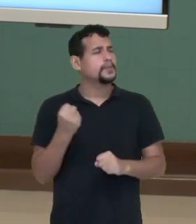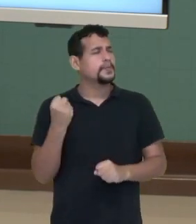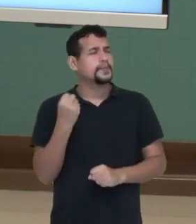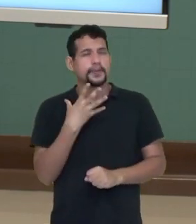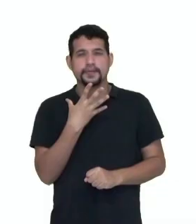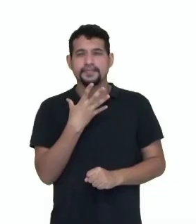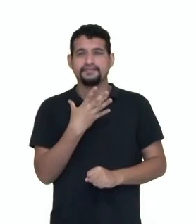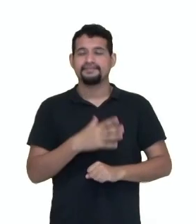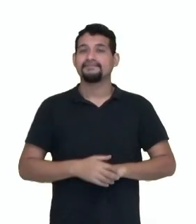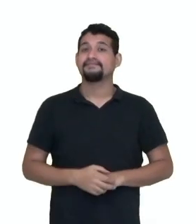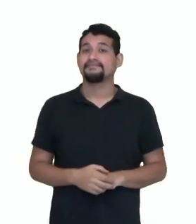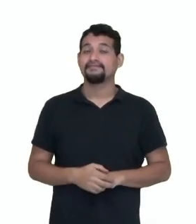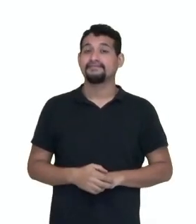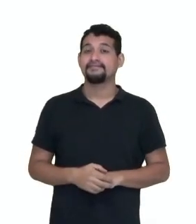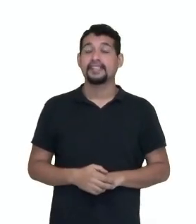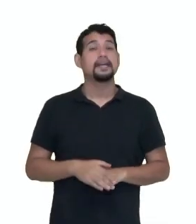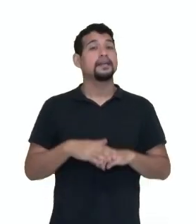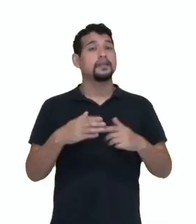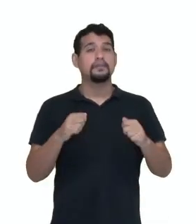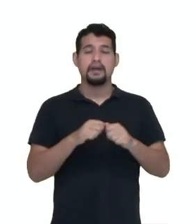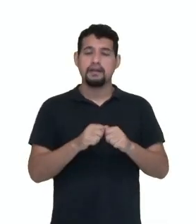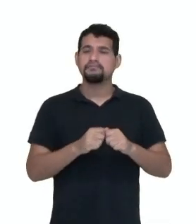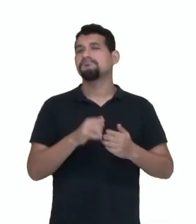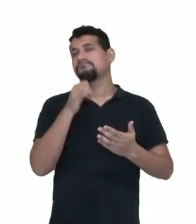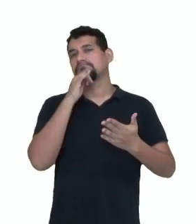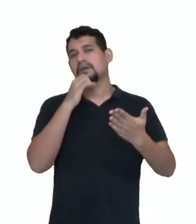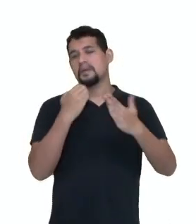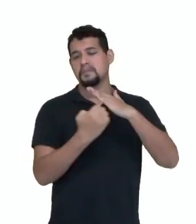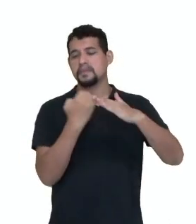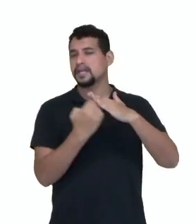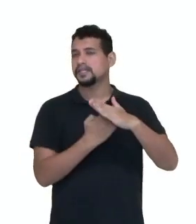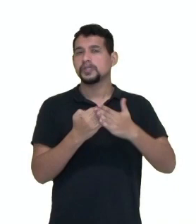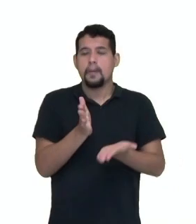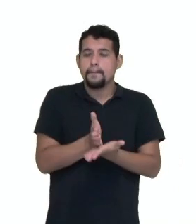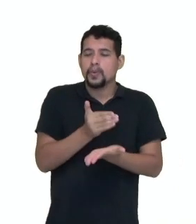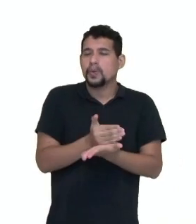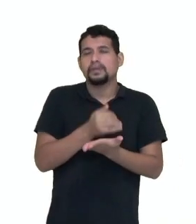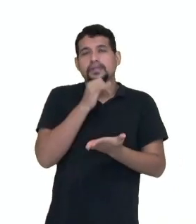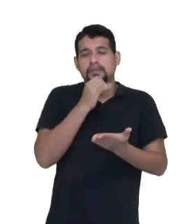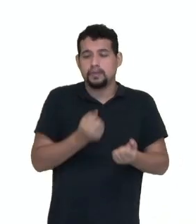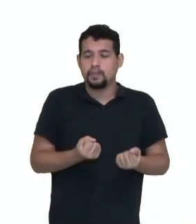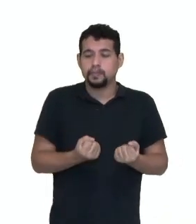aqui, ó. Em uma confeitaria, o preço do quilograma do bolo é R$